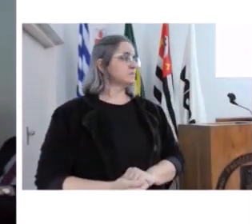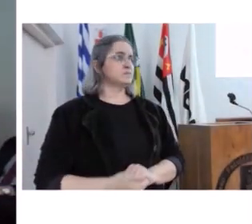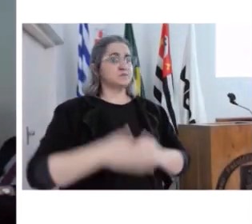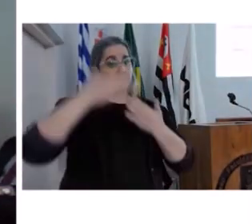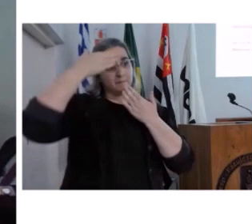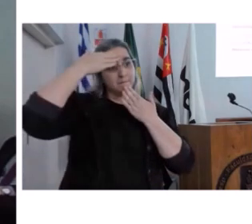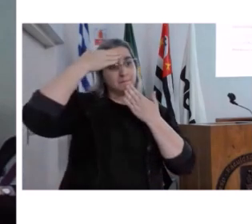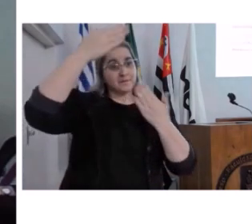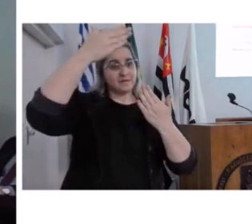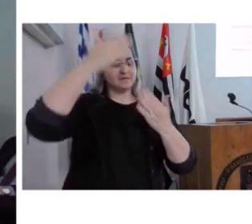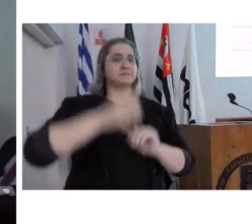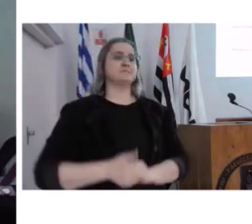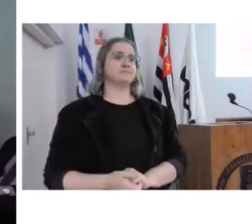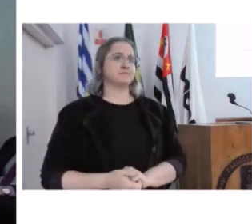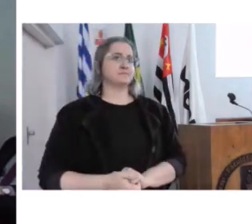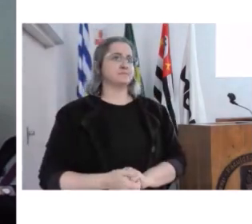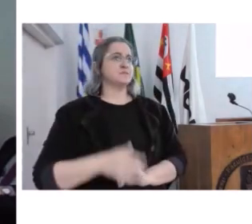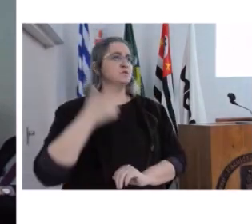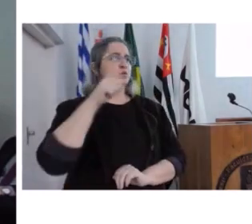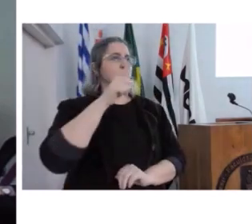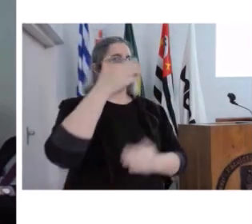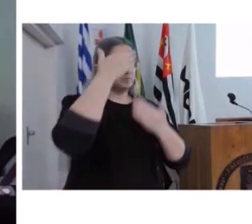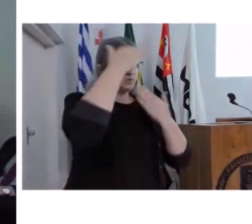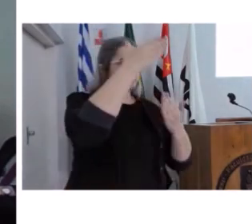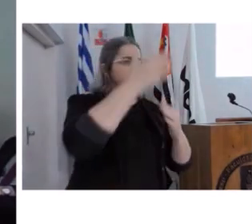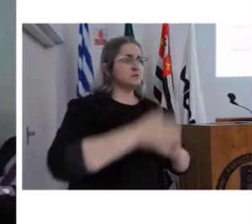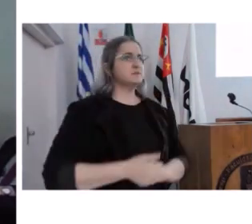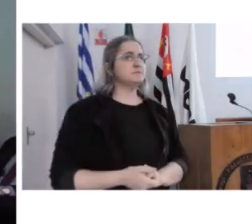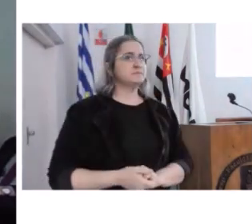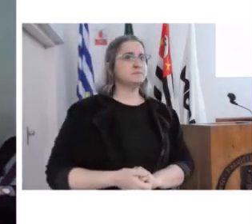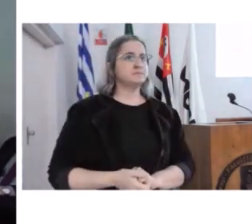Obrigada pela pergunta, Luiz. Mais alguma pergunta?